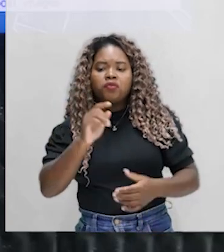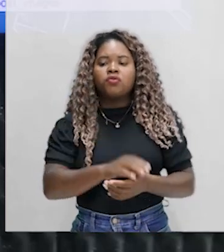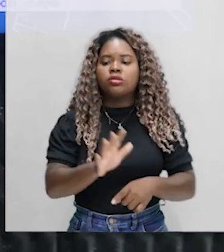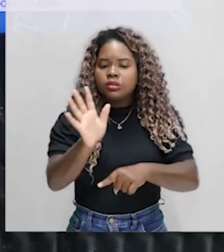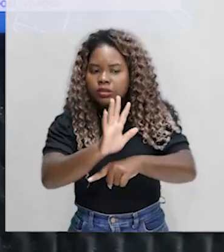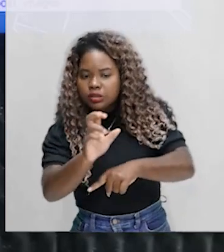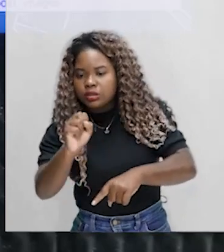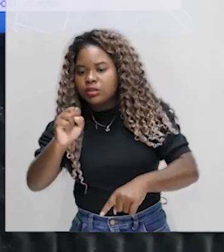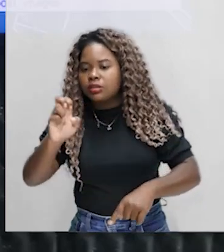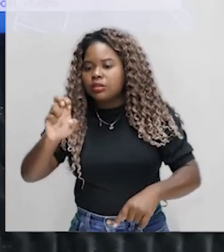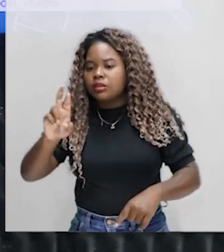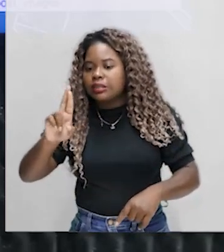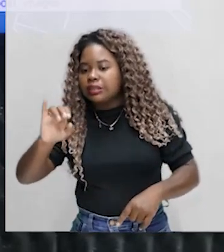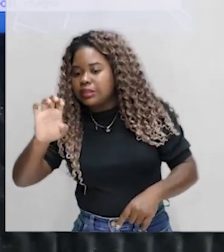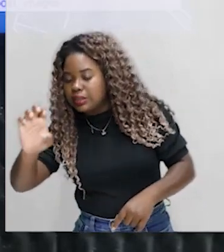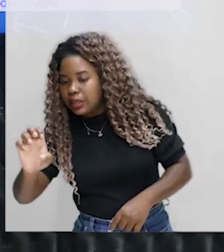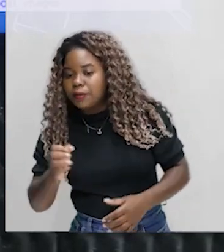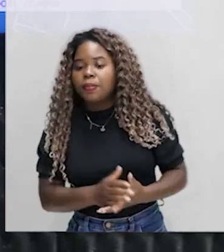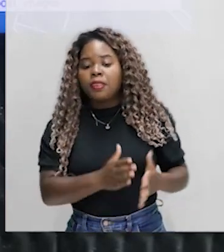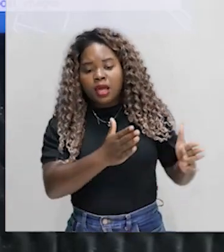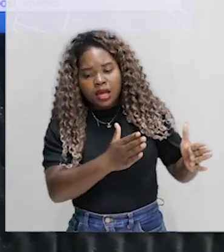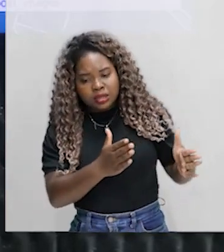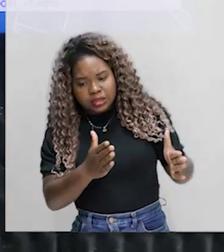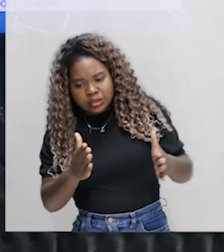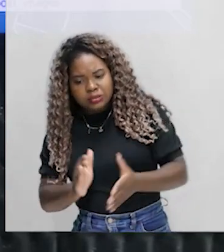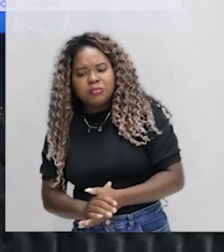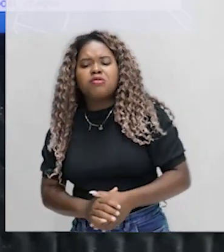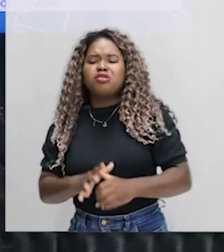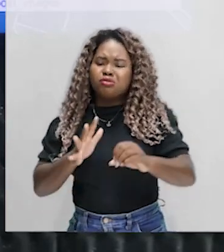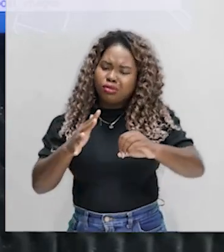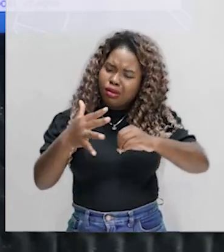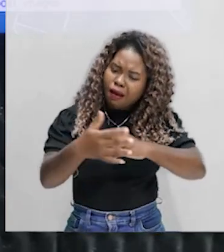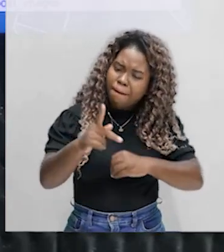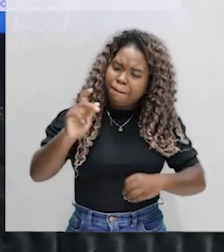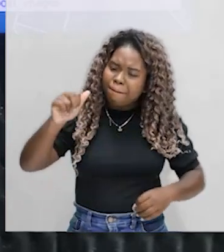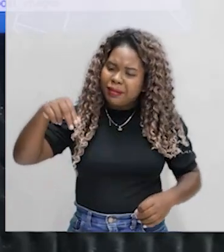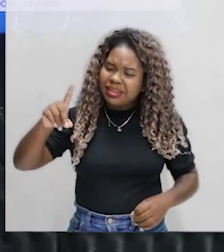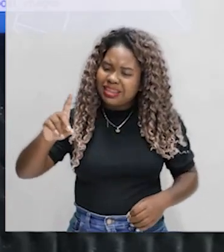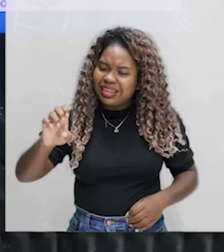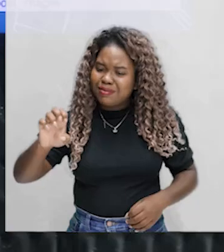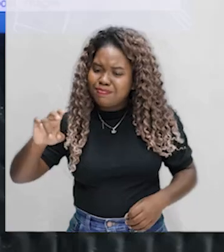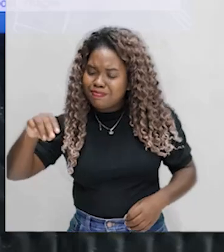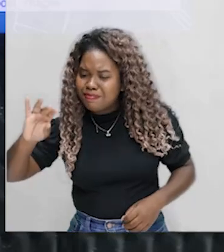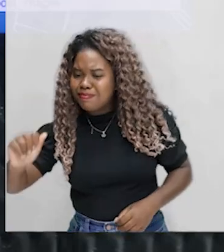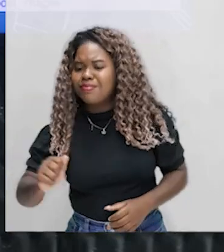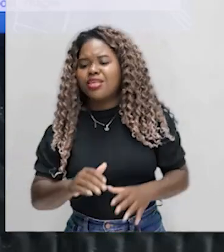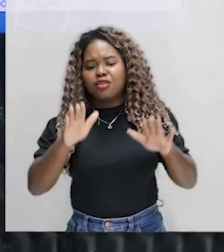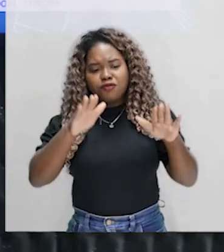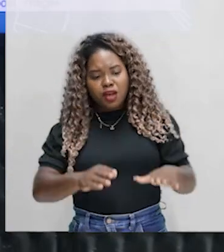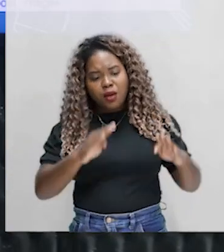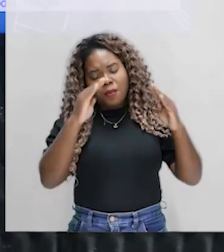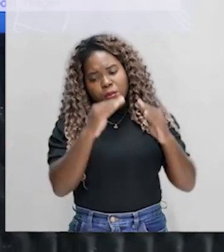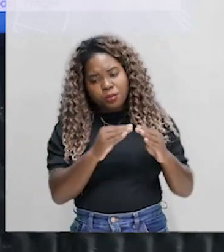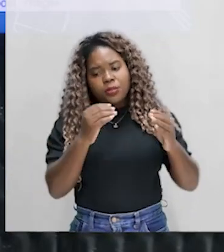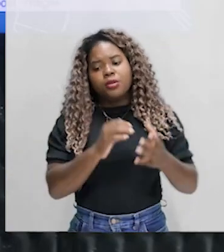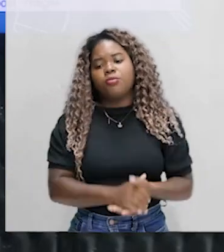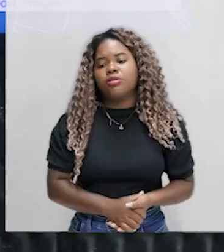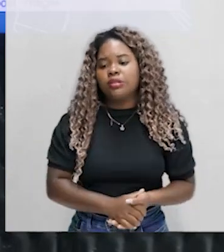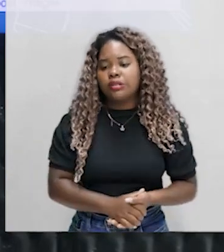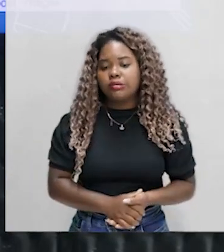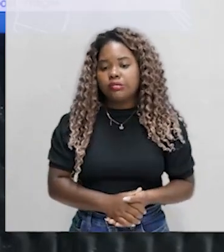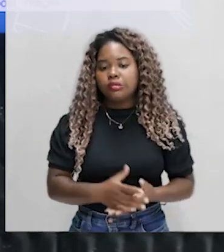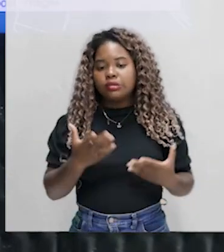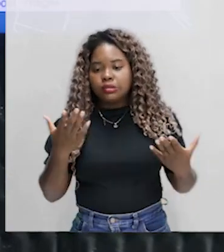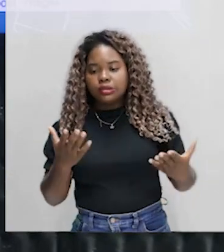muito série. E nesse período de pandemia, né, que nós ficamos em casa, isso ficou muito